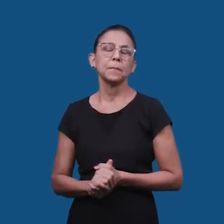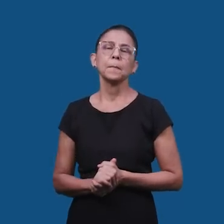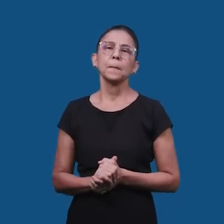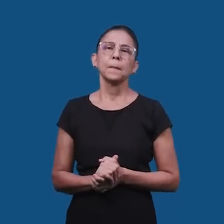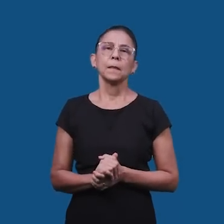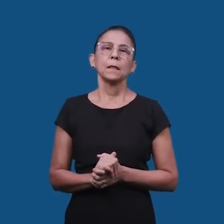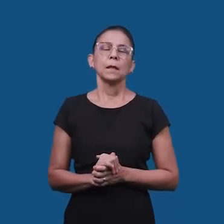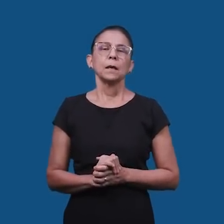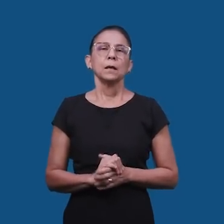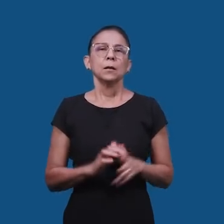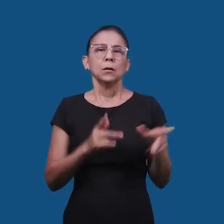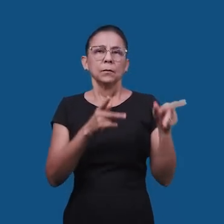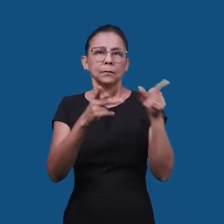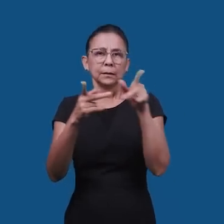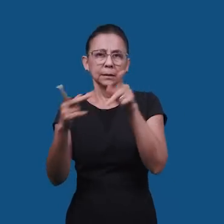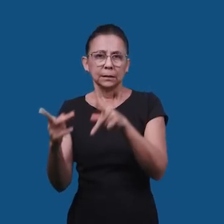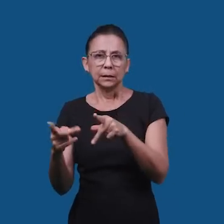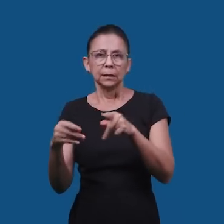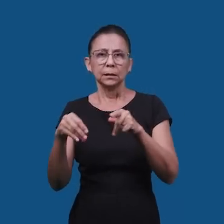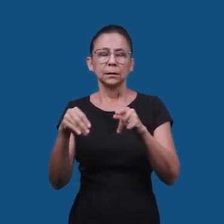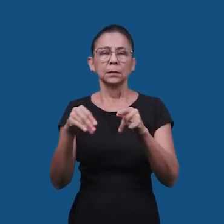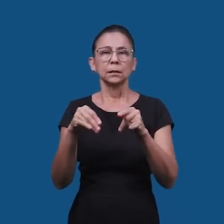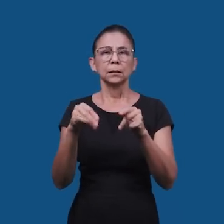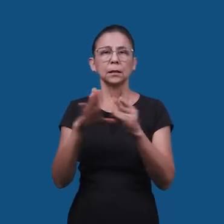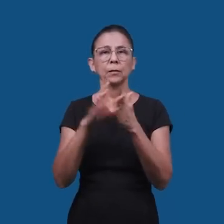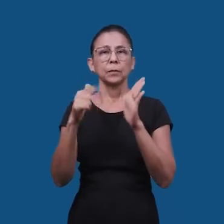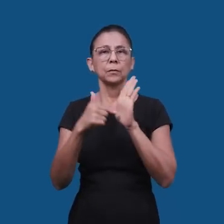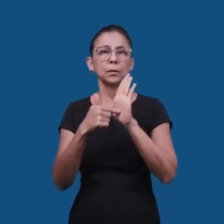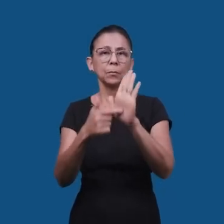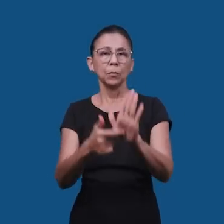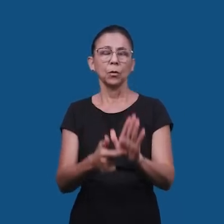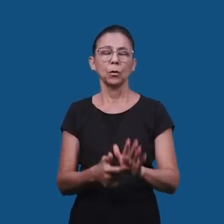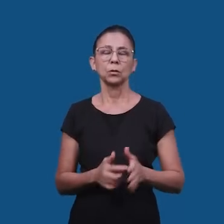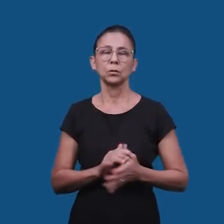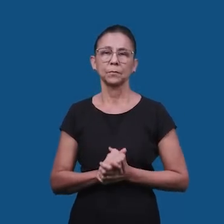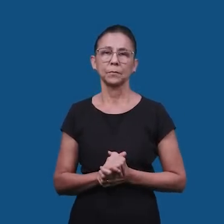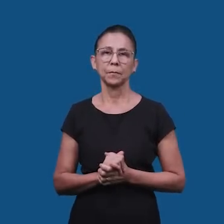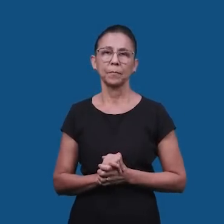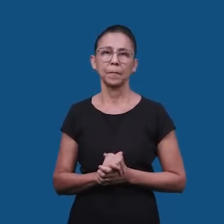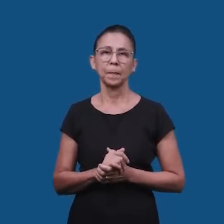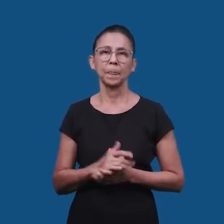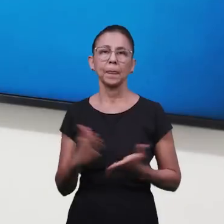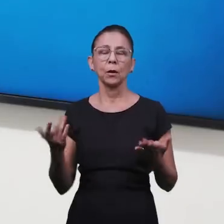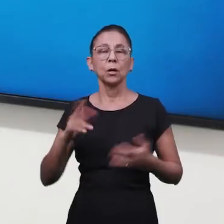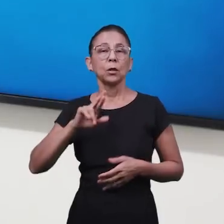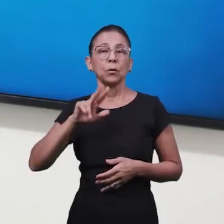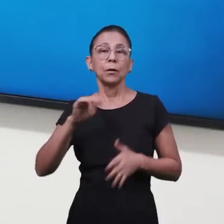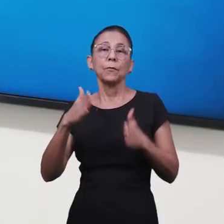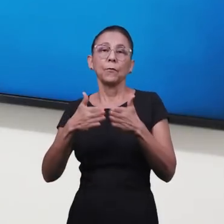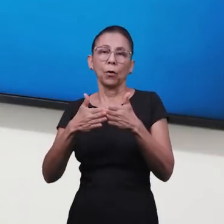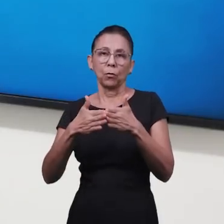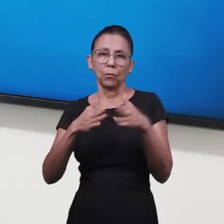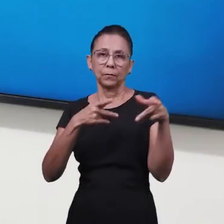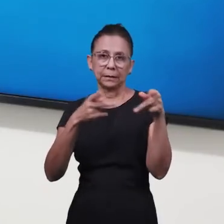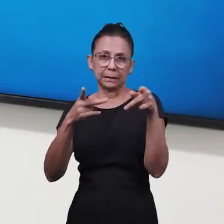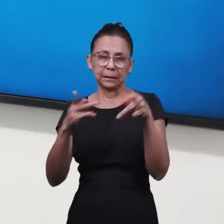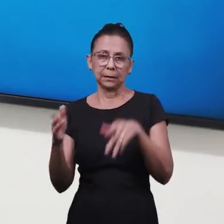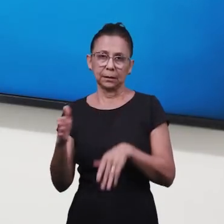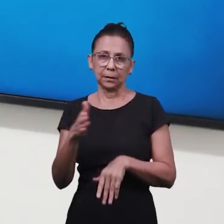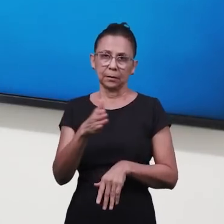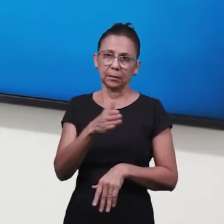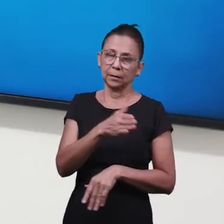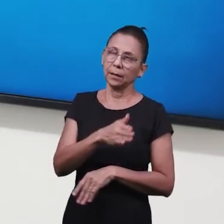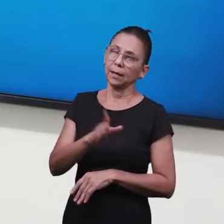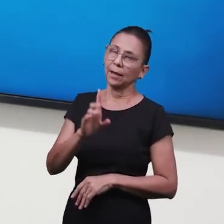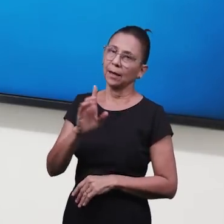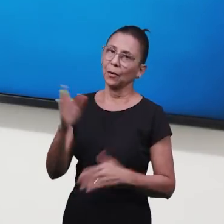visita ela tem um fundamento bíblico, um aspecto espiritual, que não será o alvo dessa apresentação. Aqui nós vamos falar